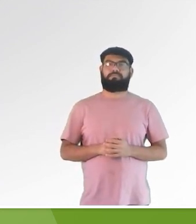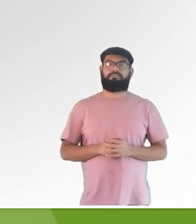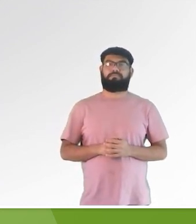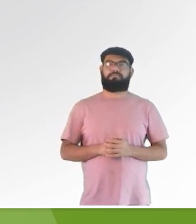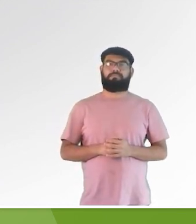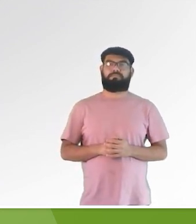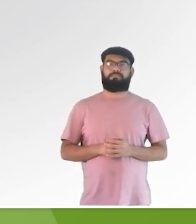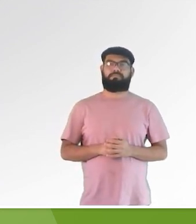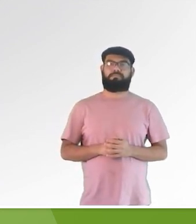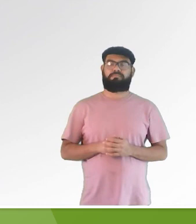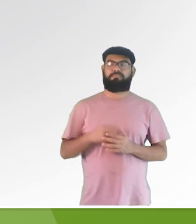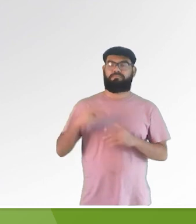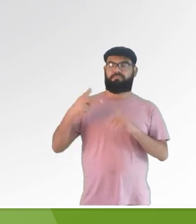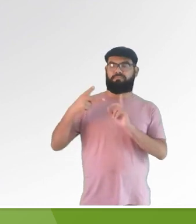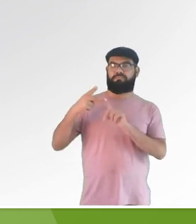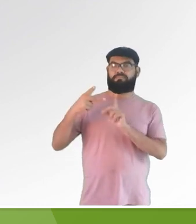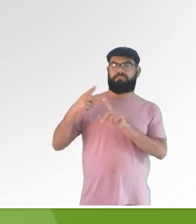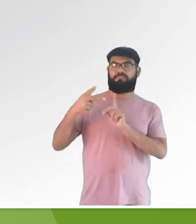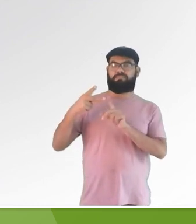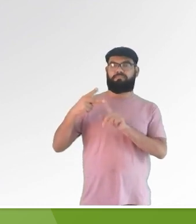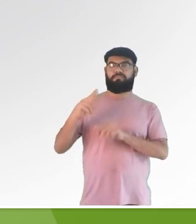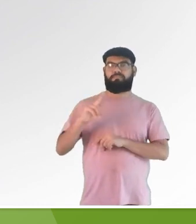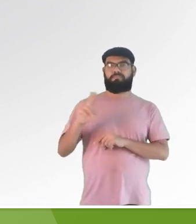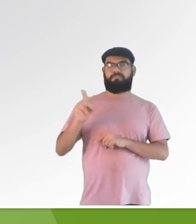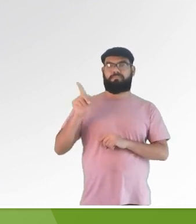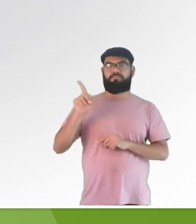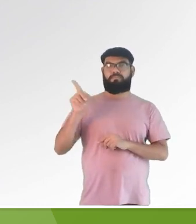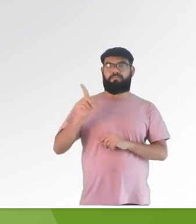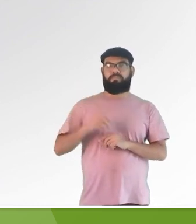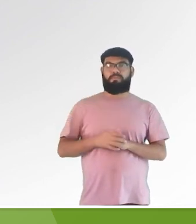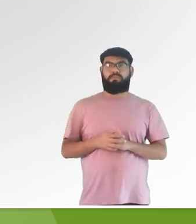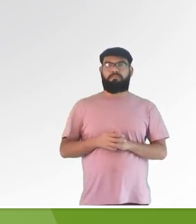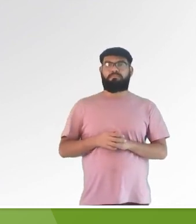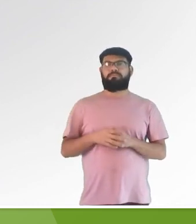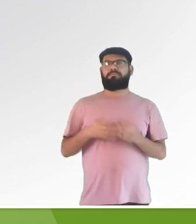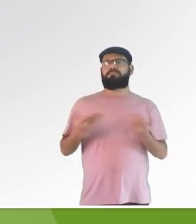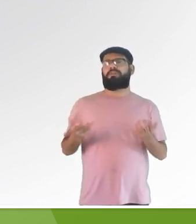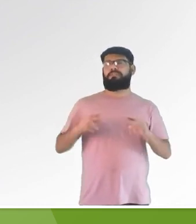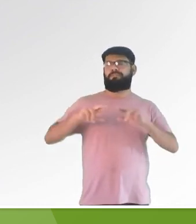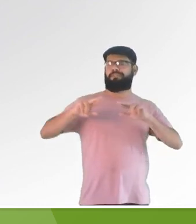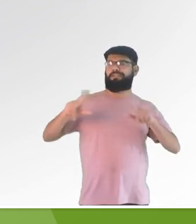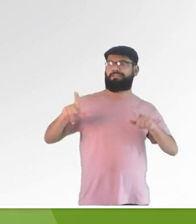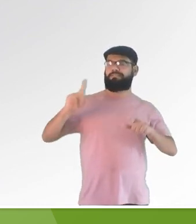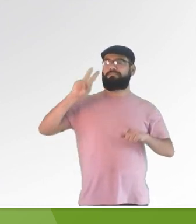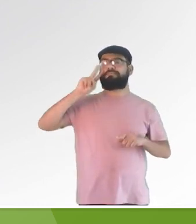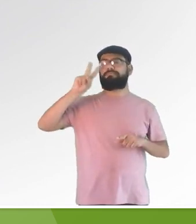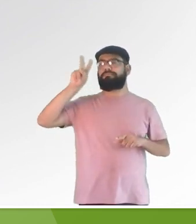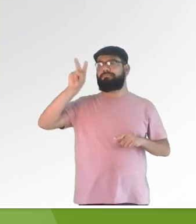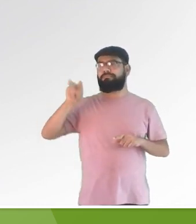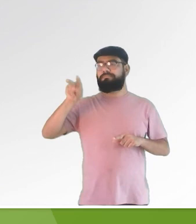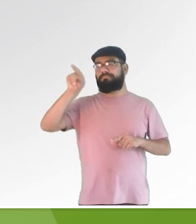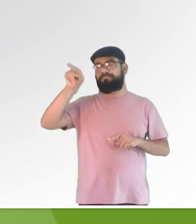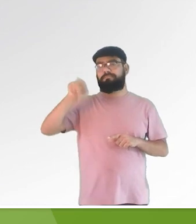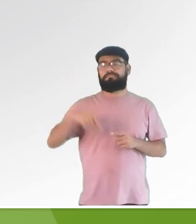segundo é o fator biótico. E qual que é a diferença? Prestem bem atenção. Quando a gente estiver falando